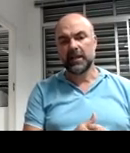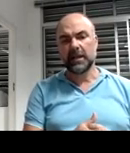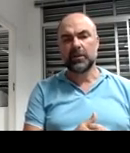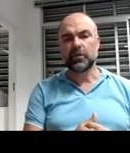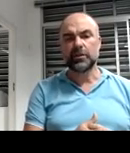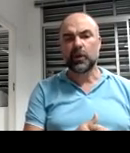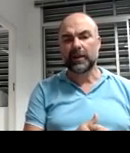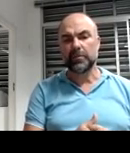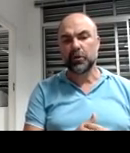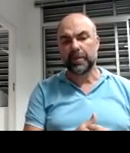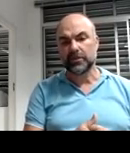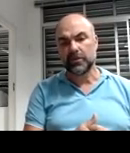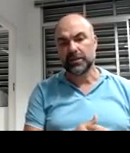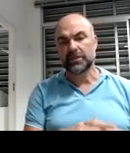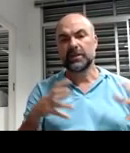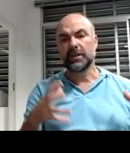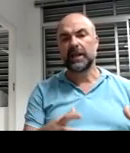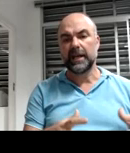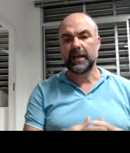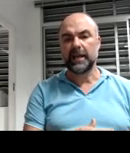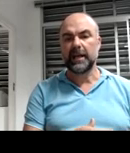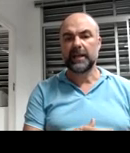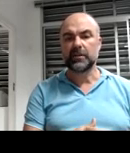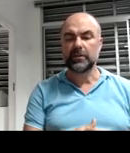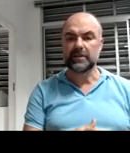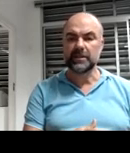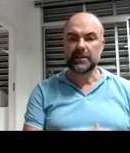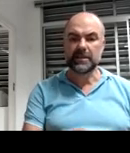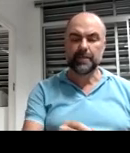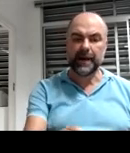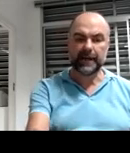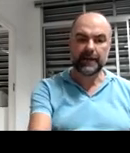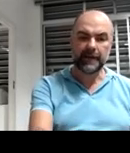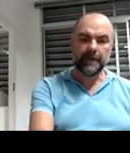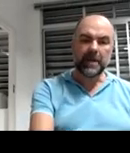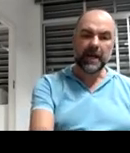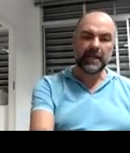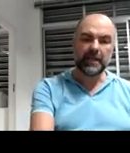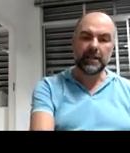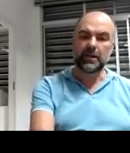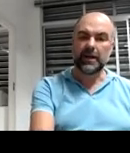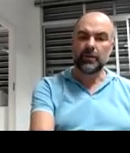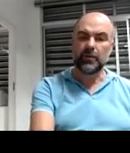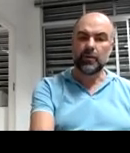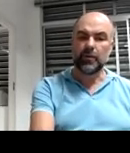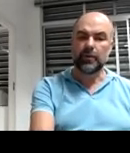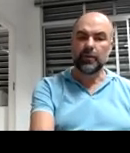instaladas e em torno de 4 mil pessoas, né, dentro desse parque. Aqui